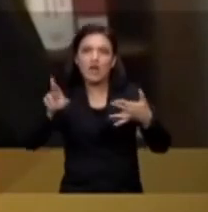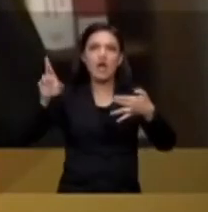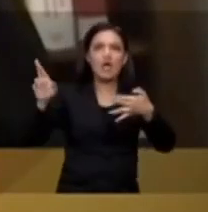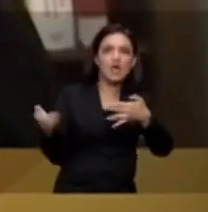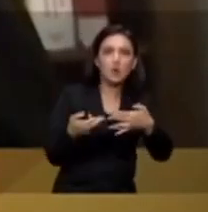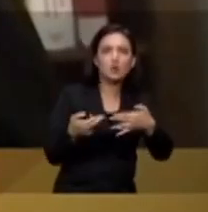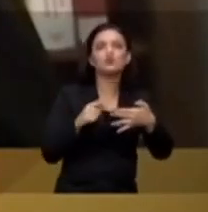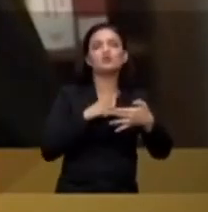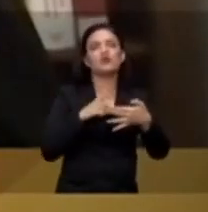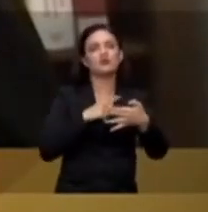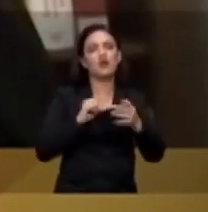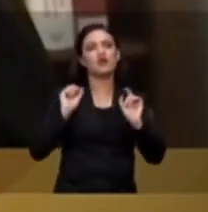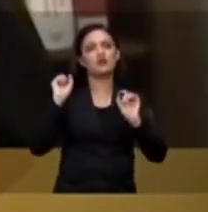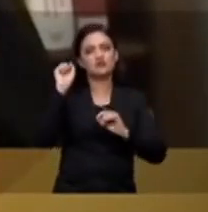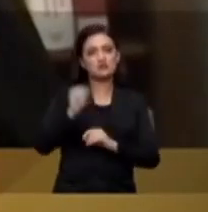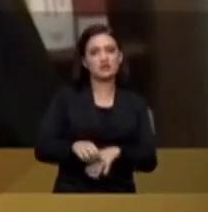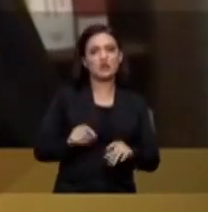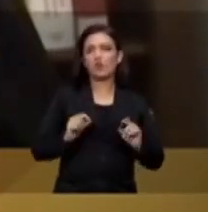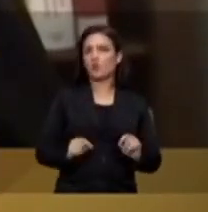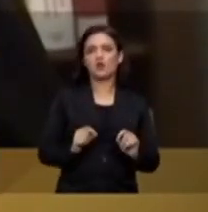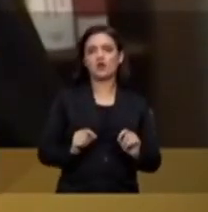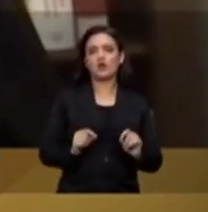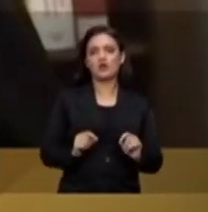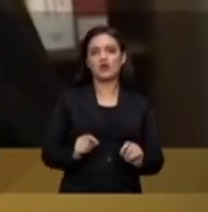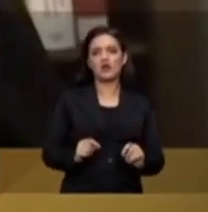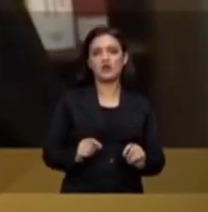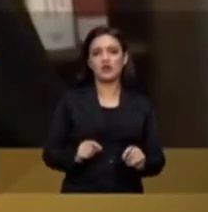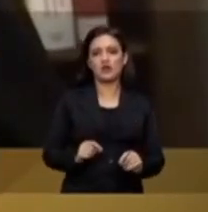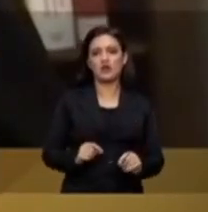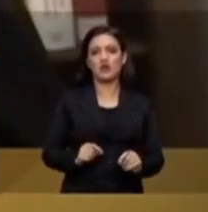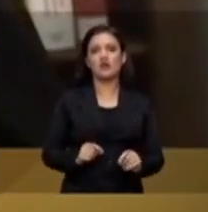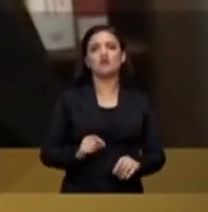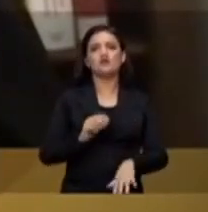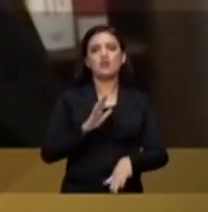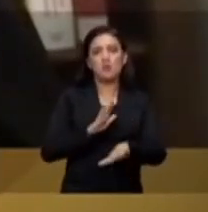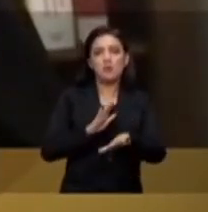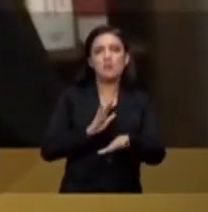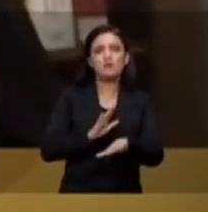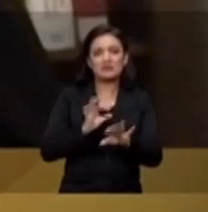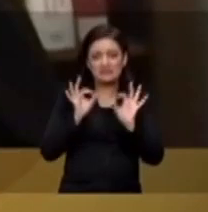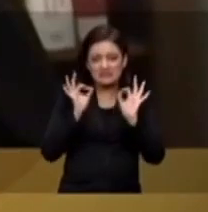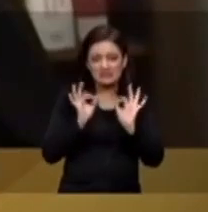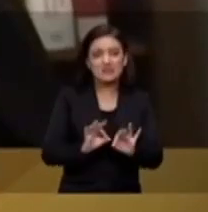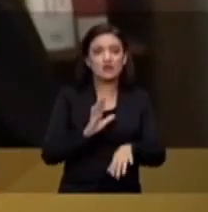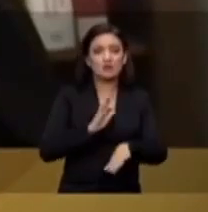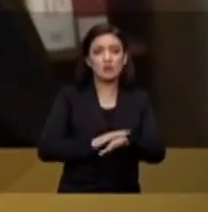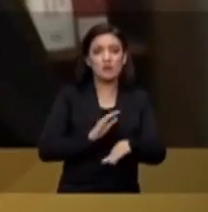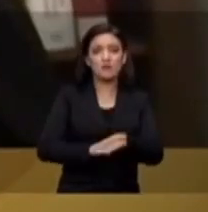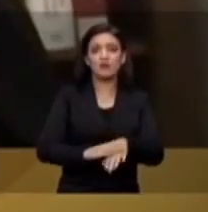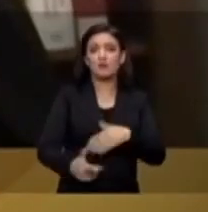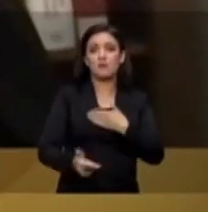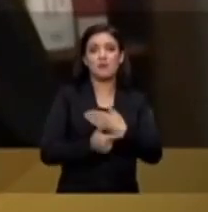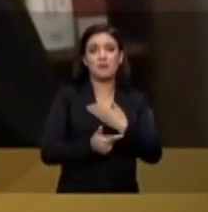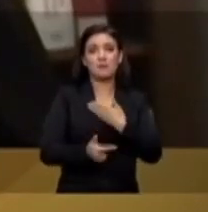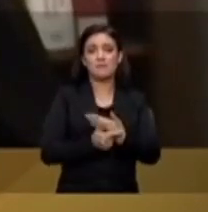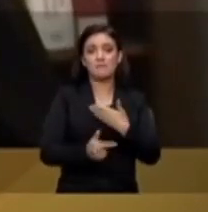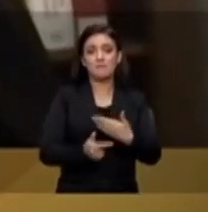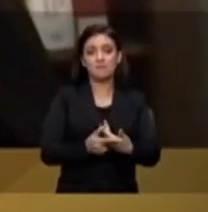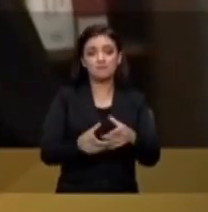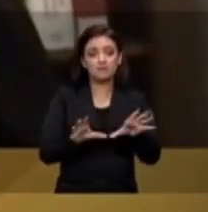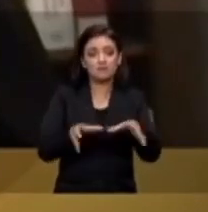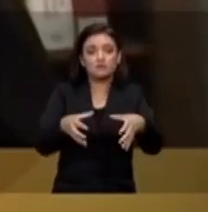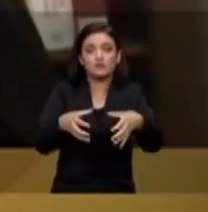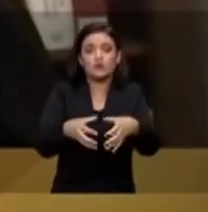está vinculada à definição clara e segura do momento a partir do qual a atribuição do órgão é fixada